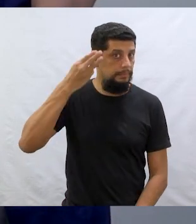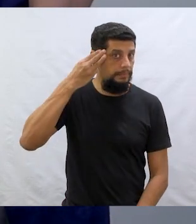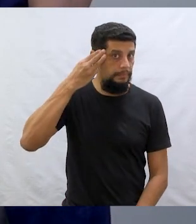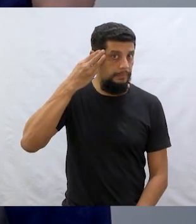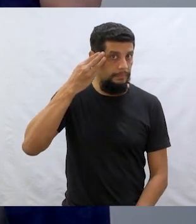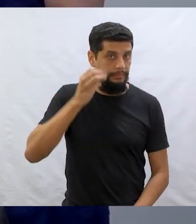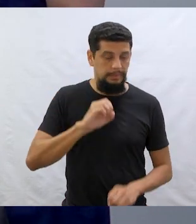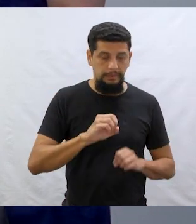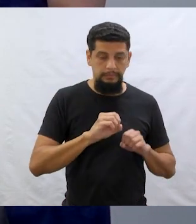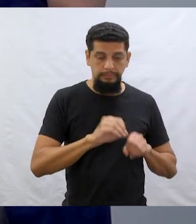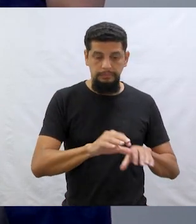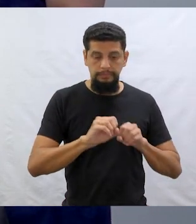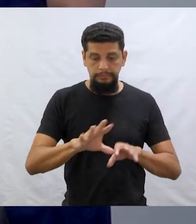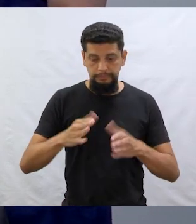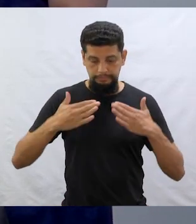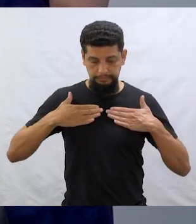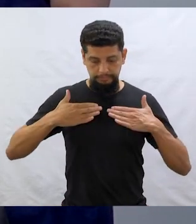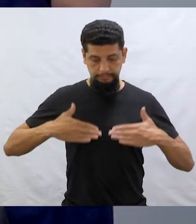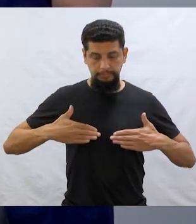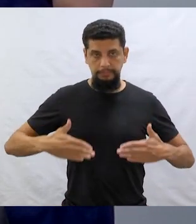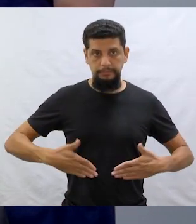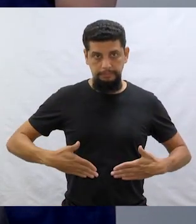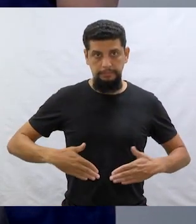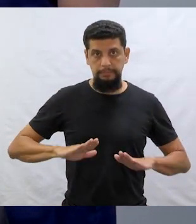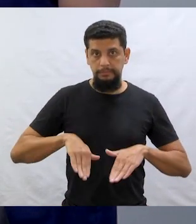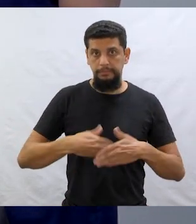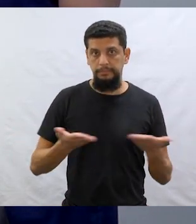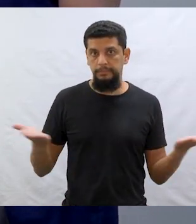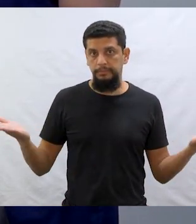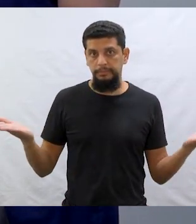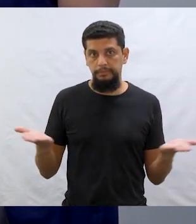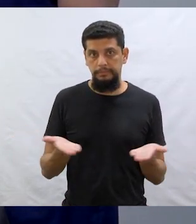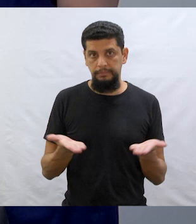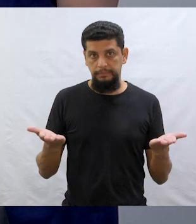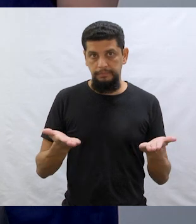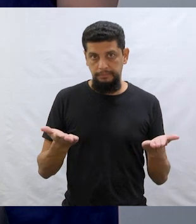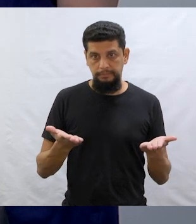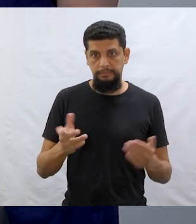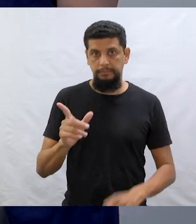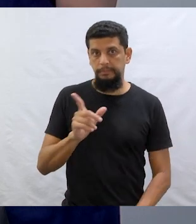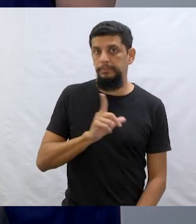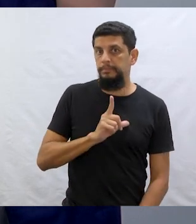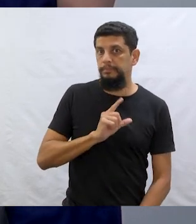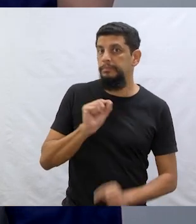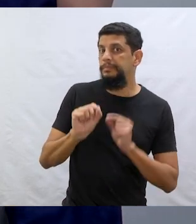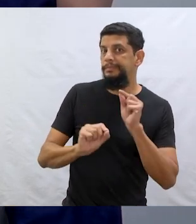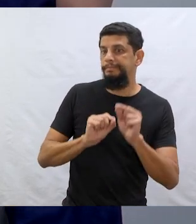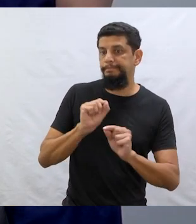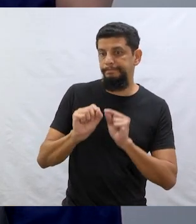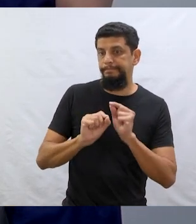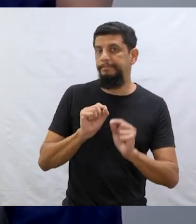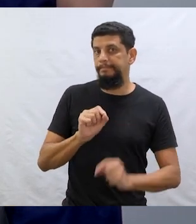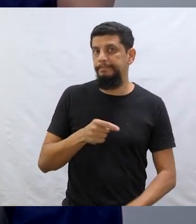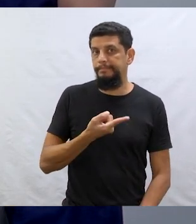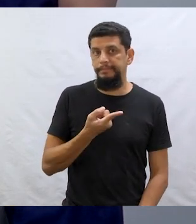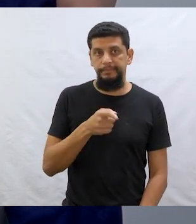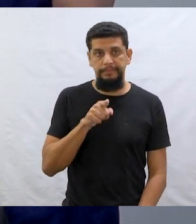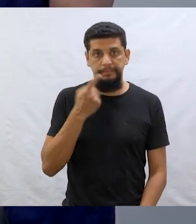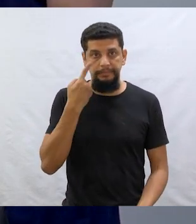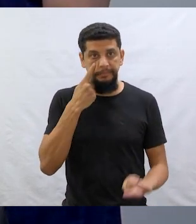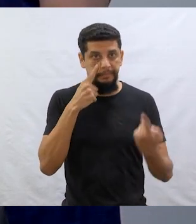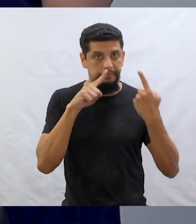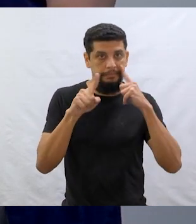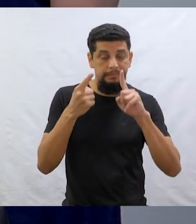também trabalhou as partes do corpo. Então, agora, nós vamos ter o quê?